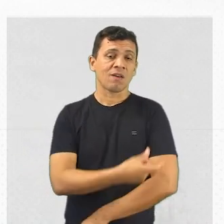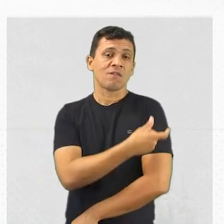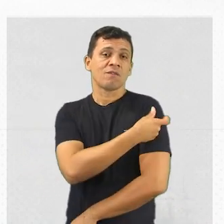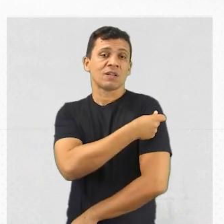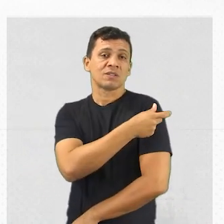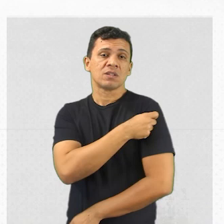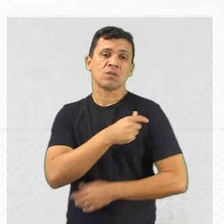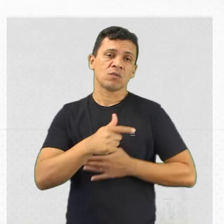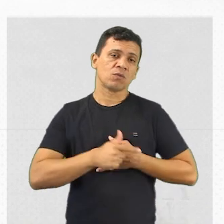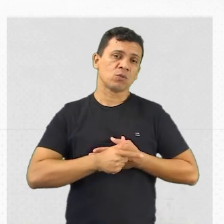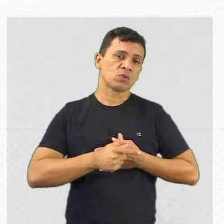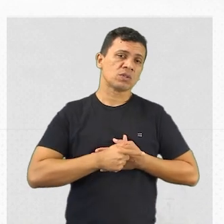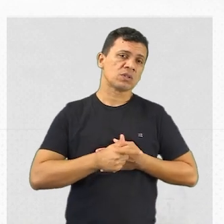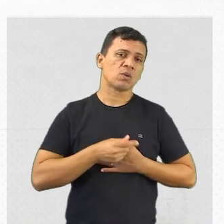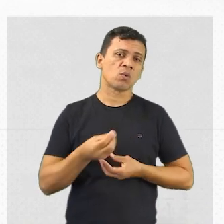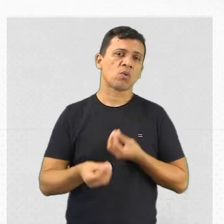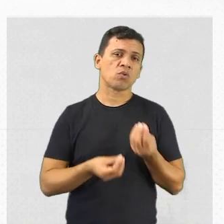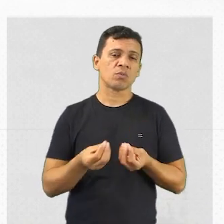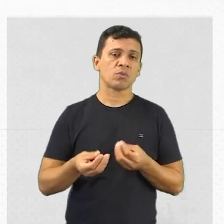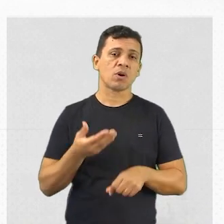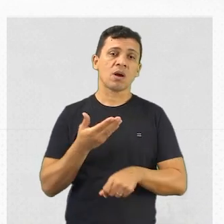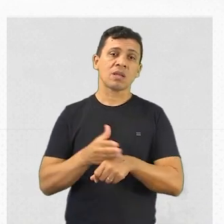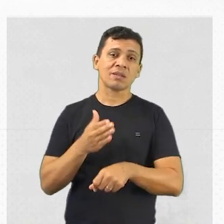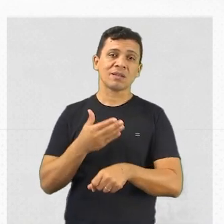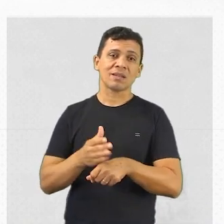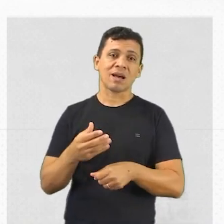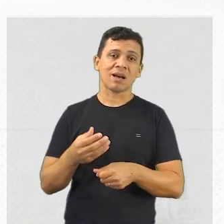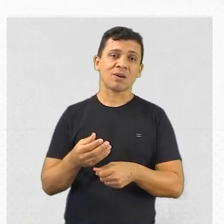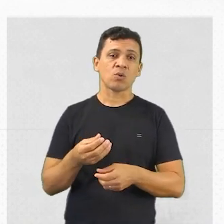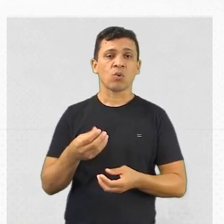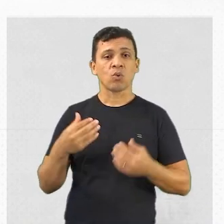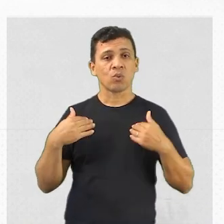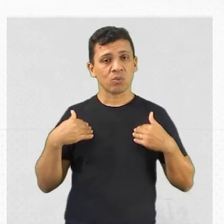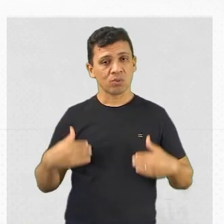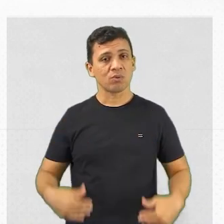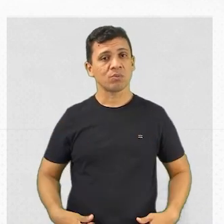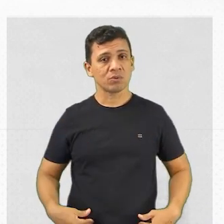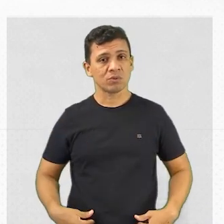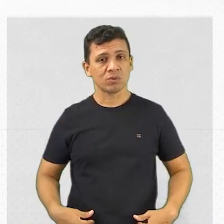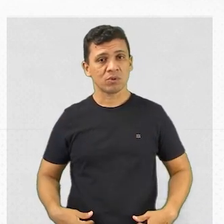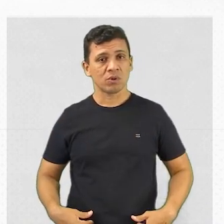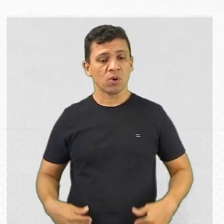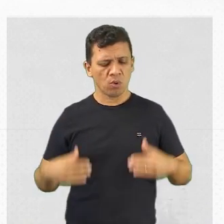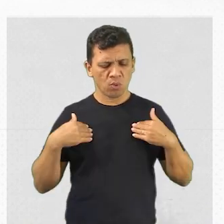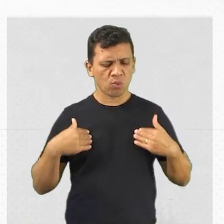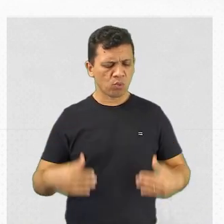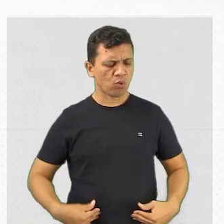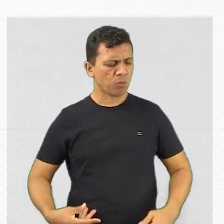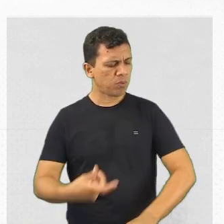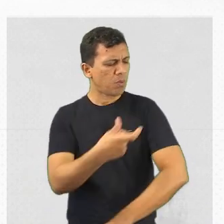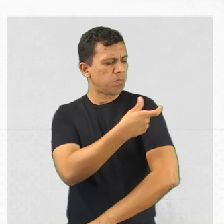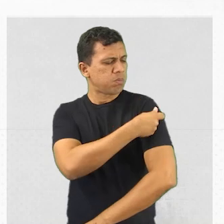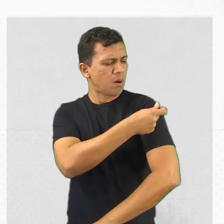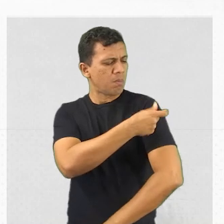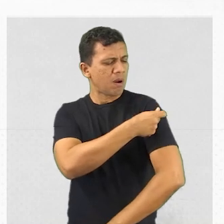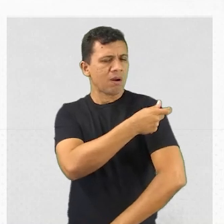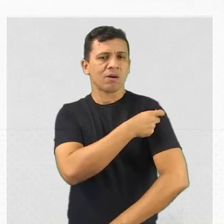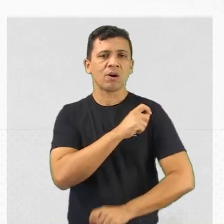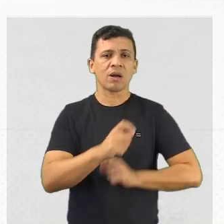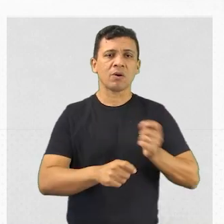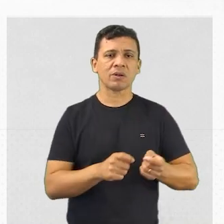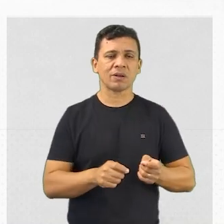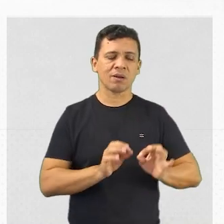como função, pessoal, ali, ó, treinar o nosso corpo. O nosso corpo, quando ele toma uma vacina, é como se a gente já